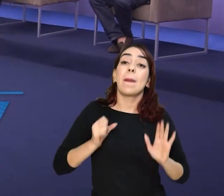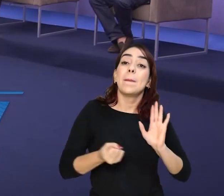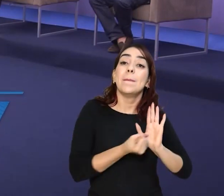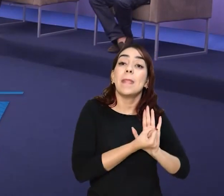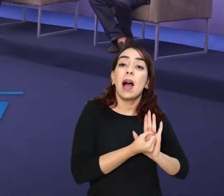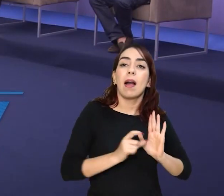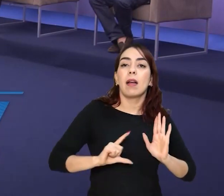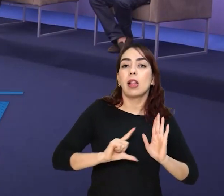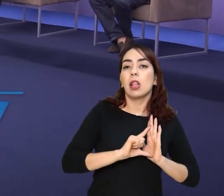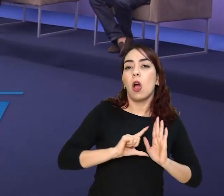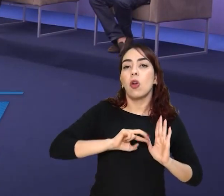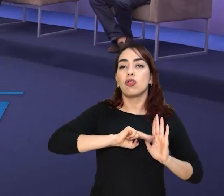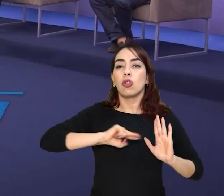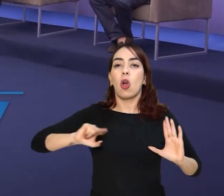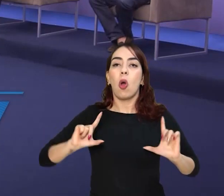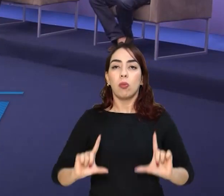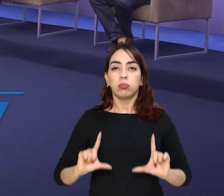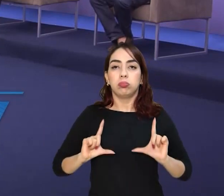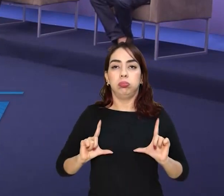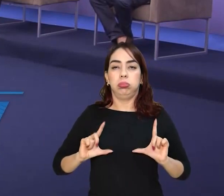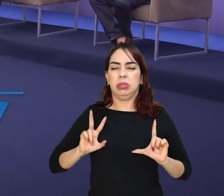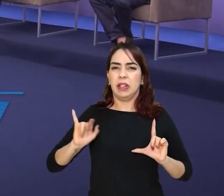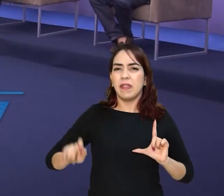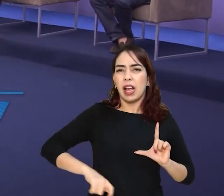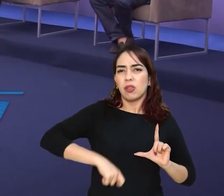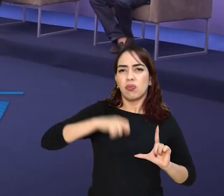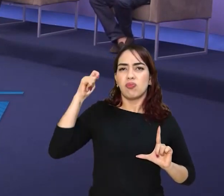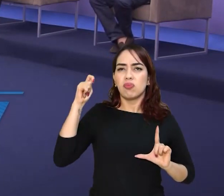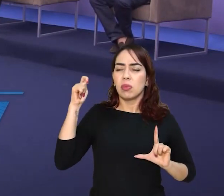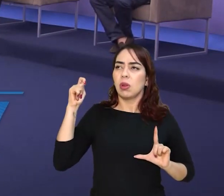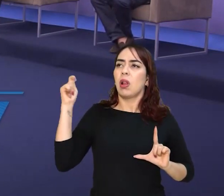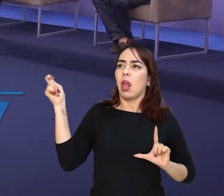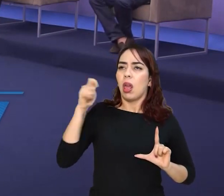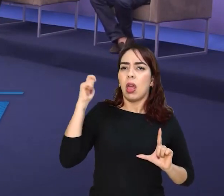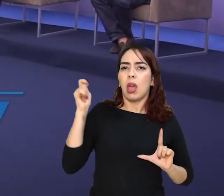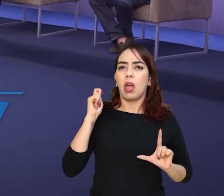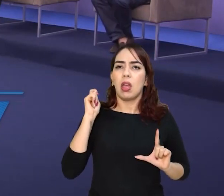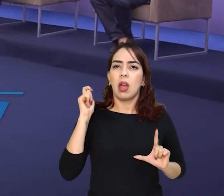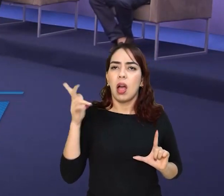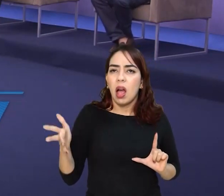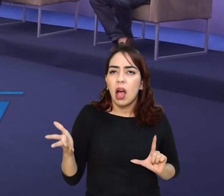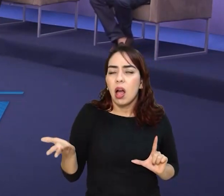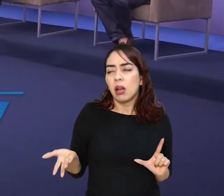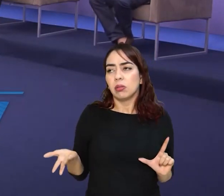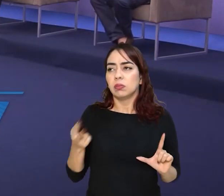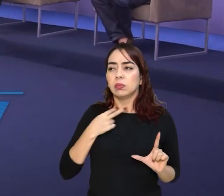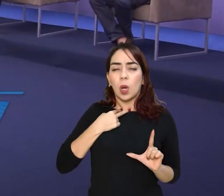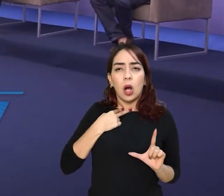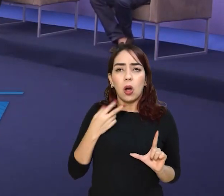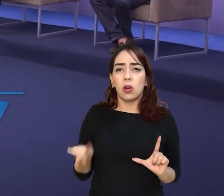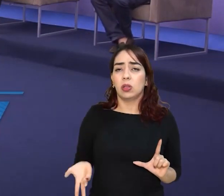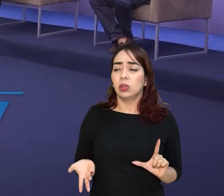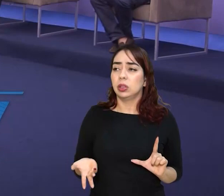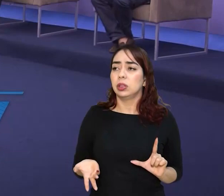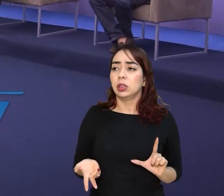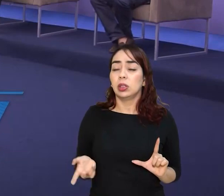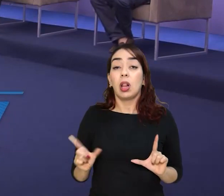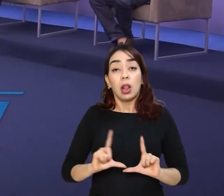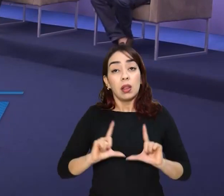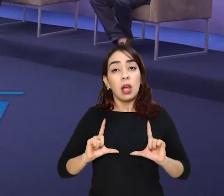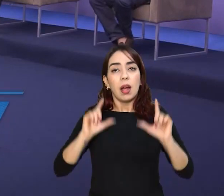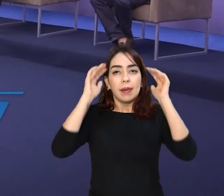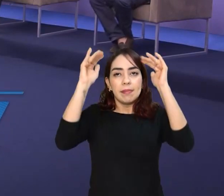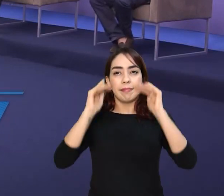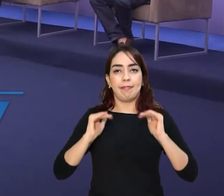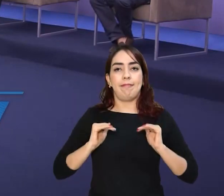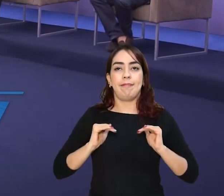jogar no chão. Diminuiu, mas tira. De vez em quando tem um. Do Fortaleza o Caleb, por exemplo, tirou do título. Foi, então ele errou. O cara se tem um detalhe.